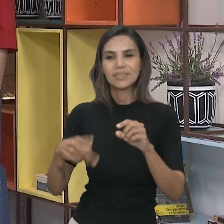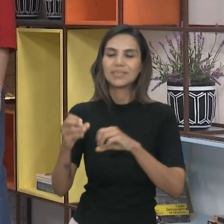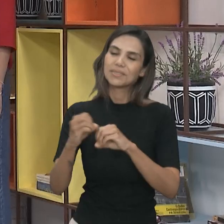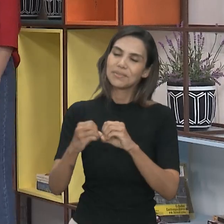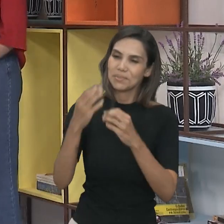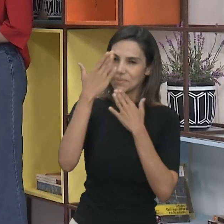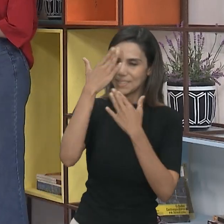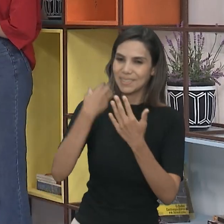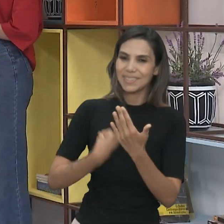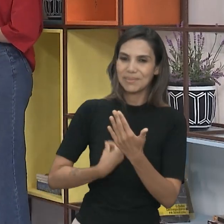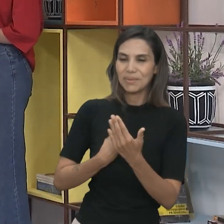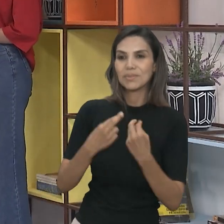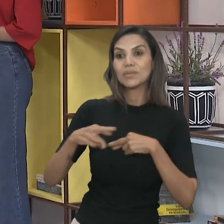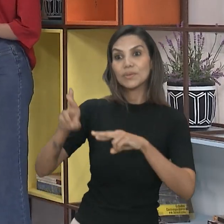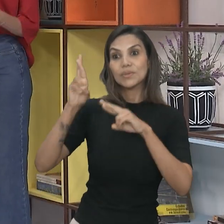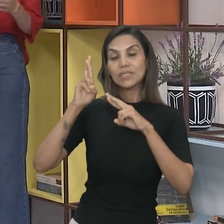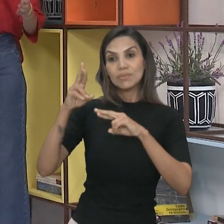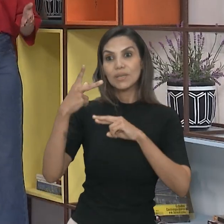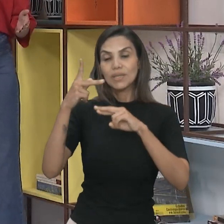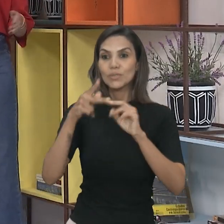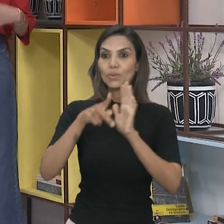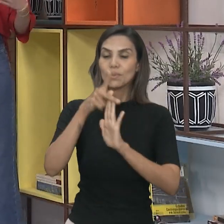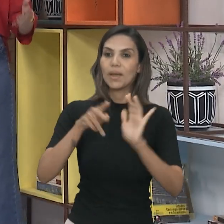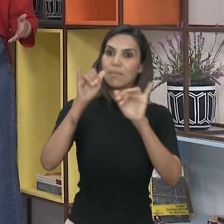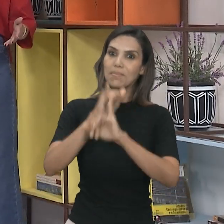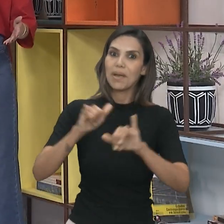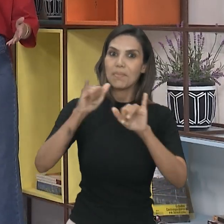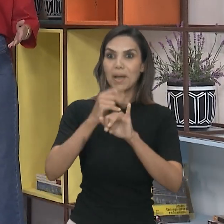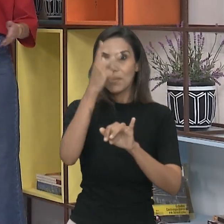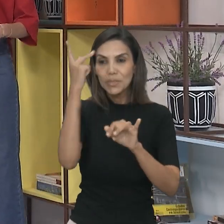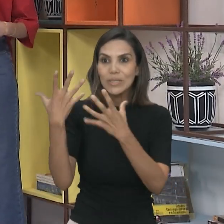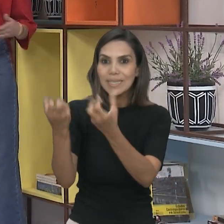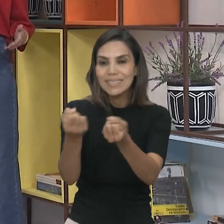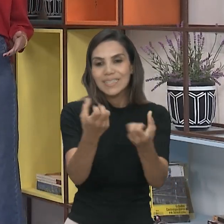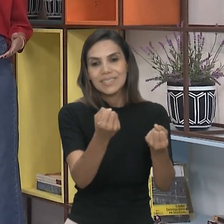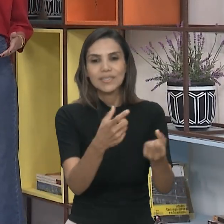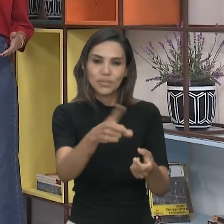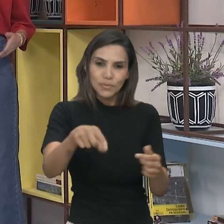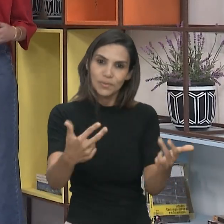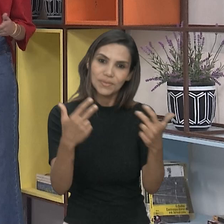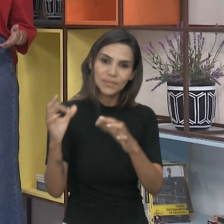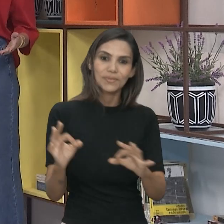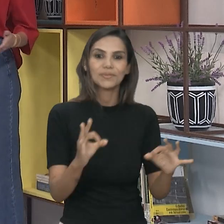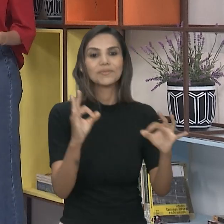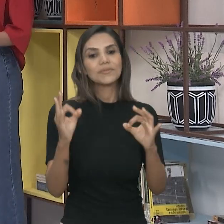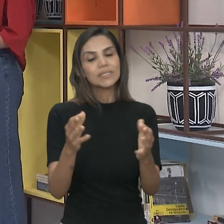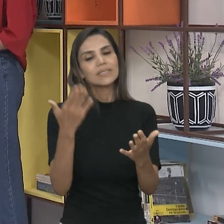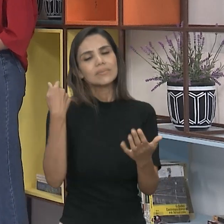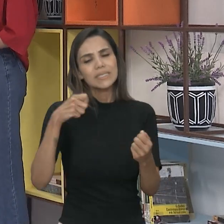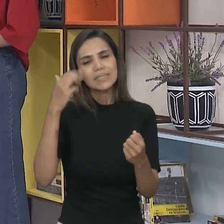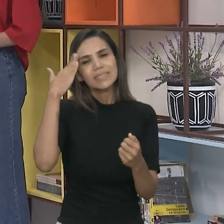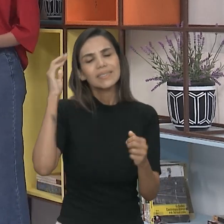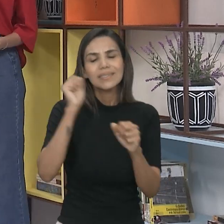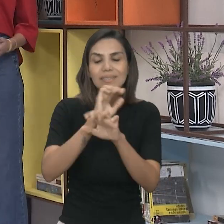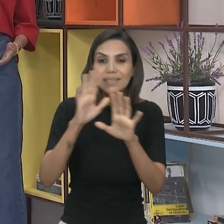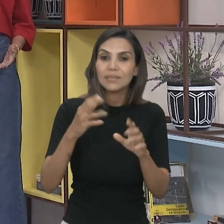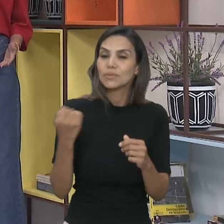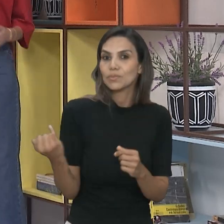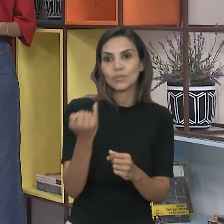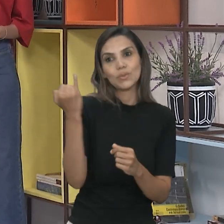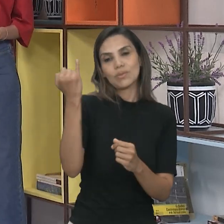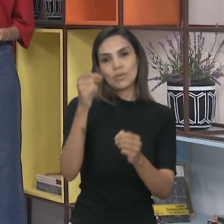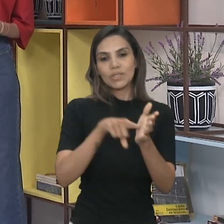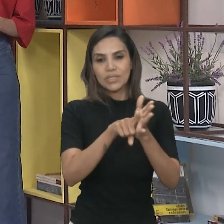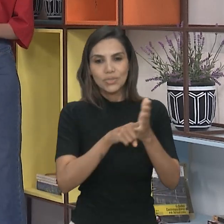Muito obrigada, eu desejo sucesso na campanha, eu espero que o pessoal que esteja em casa, esteja acompanhando, entenda a importância desse procedimento